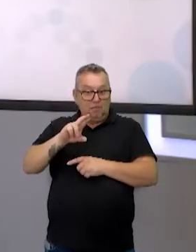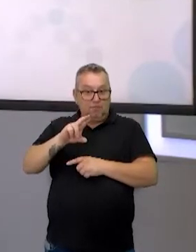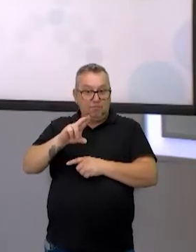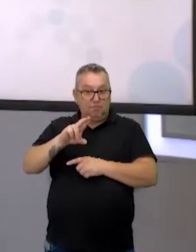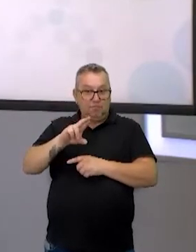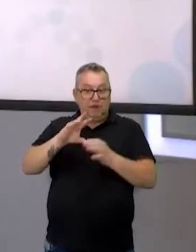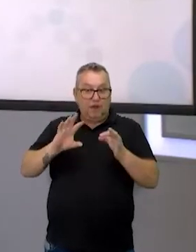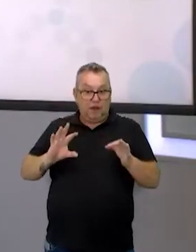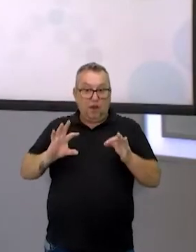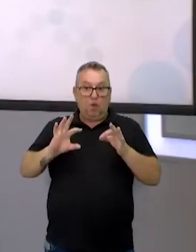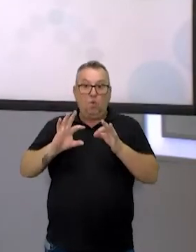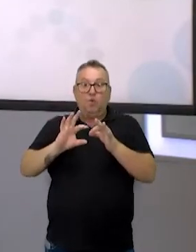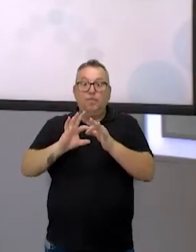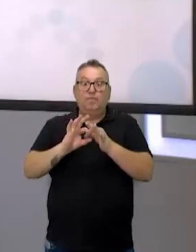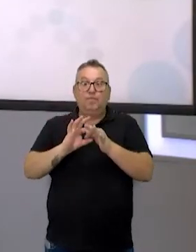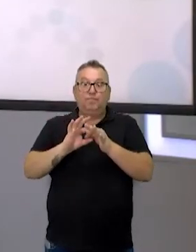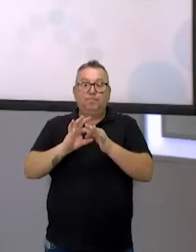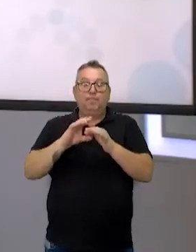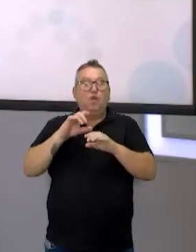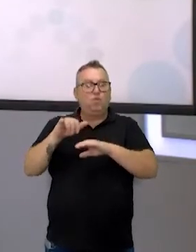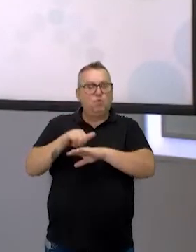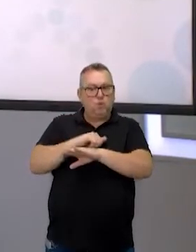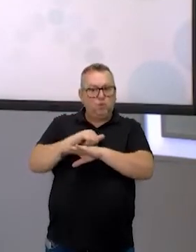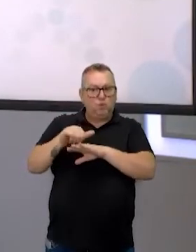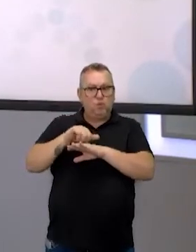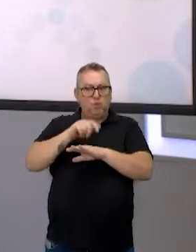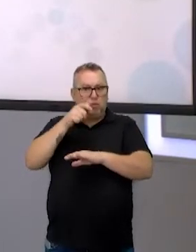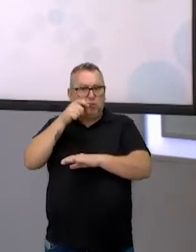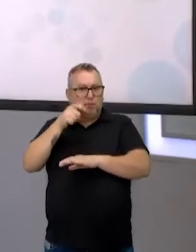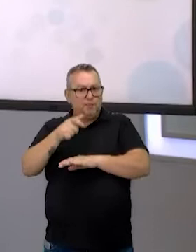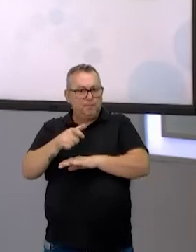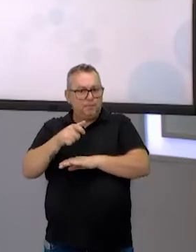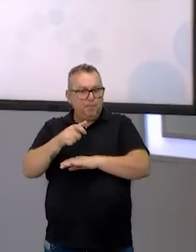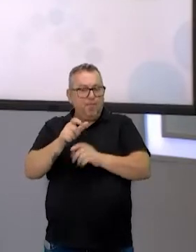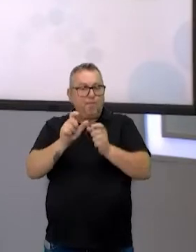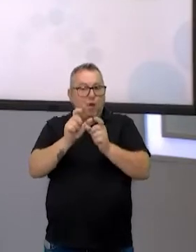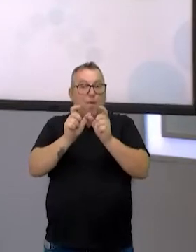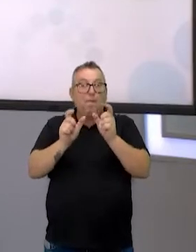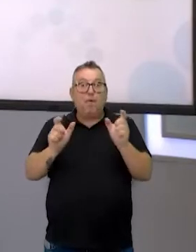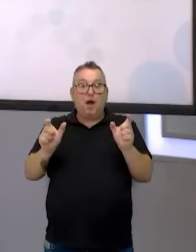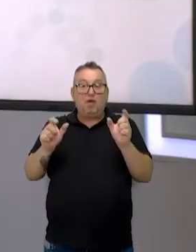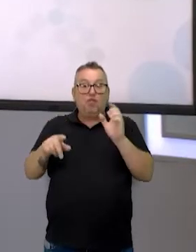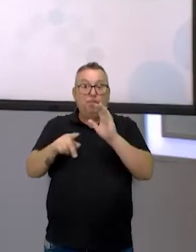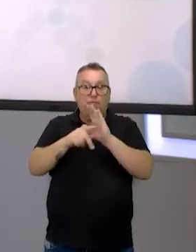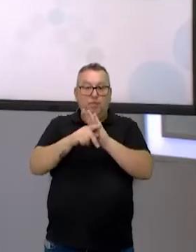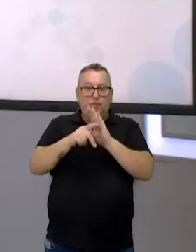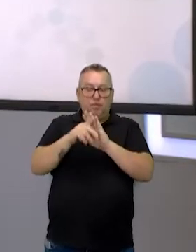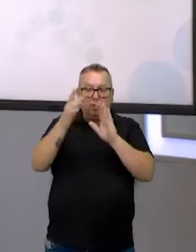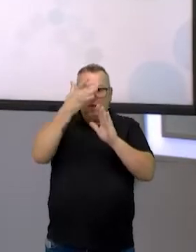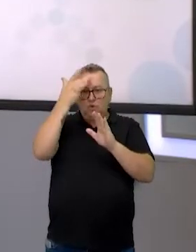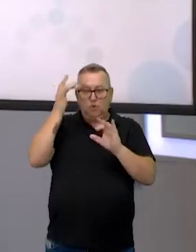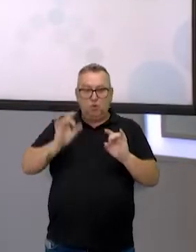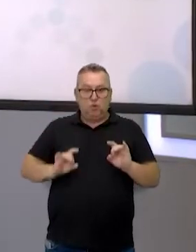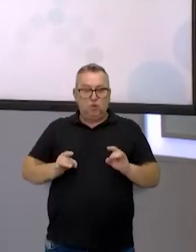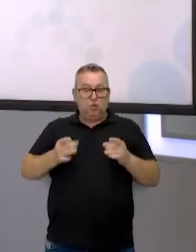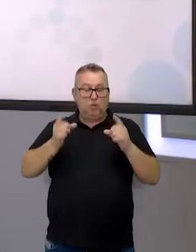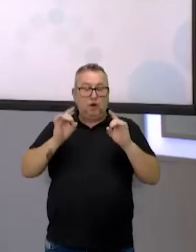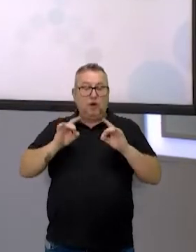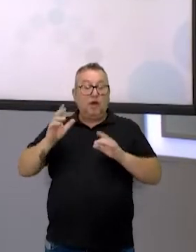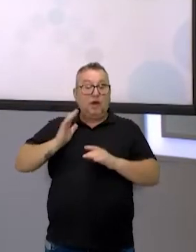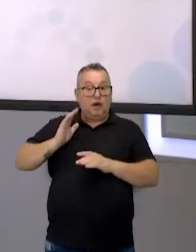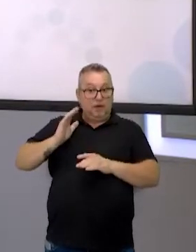ela uniu em aliança estratégica de interesses uma parte considerada da elite econômica e social do